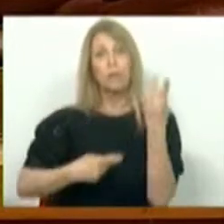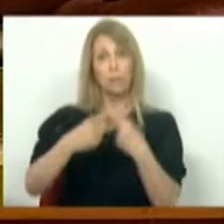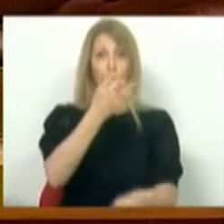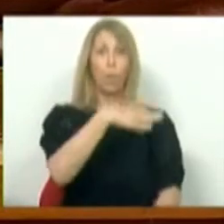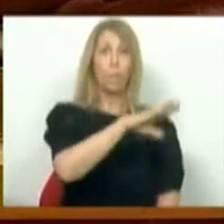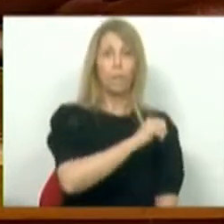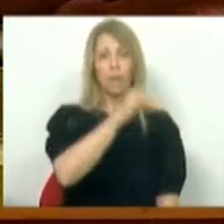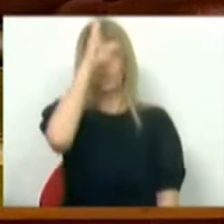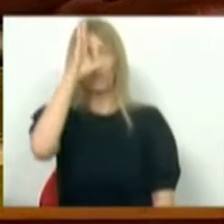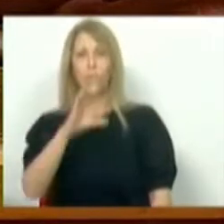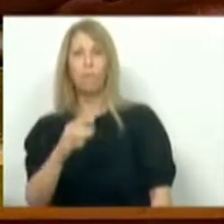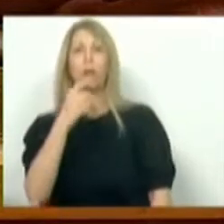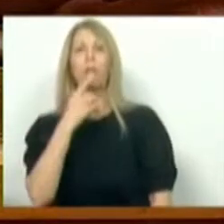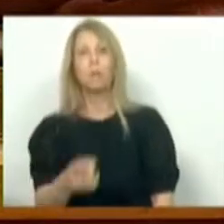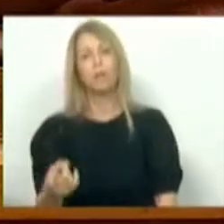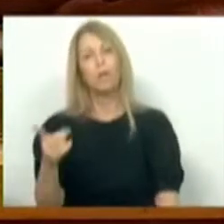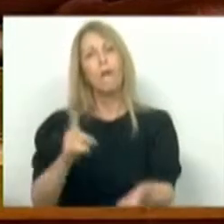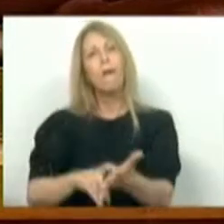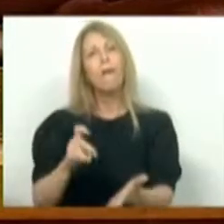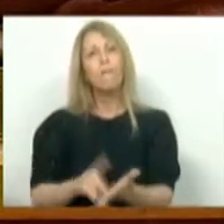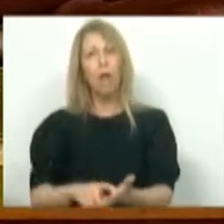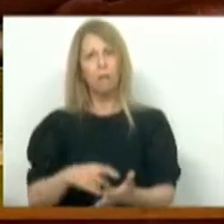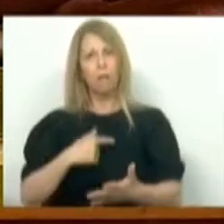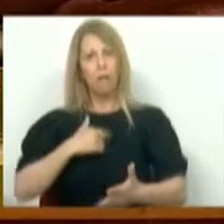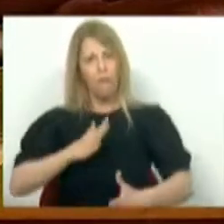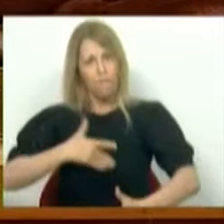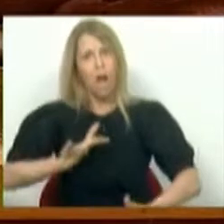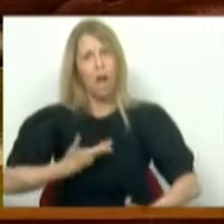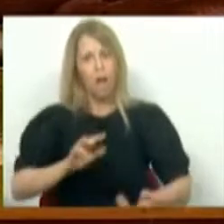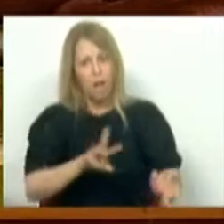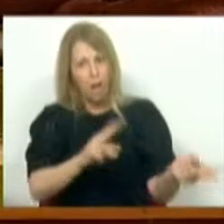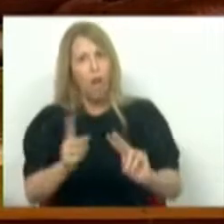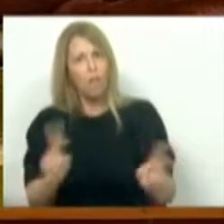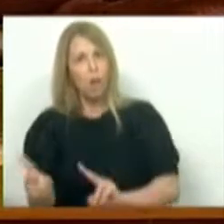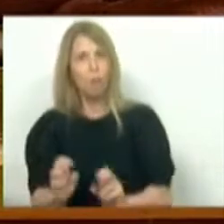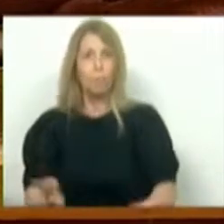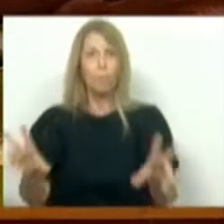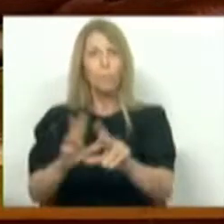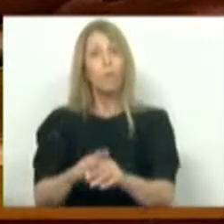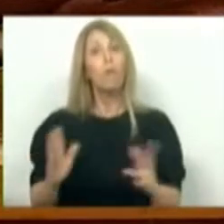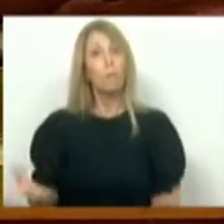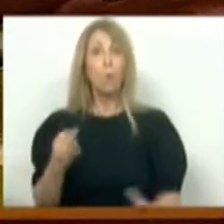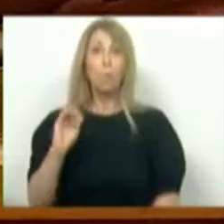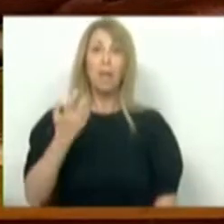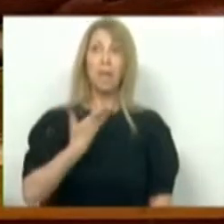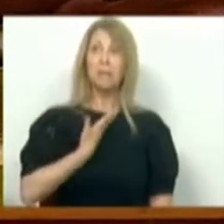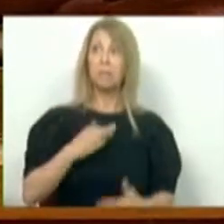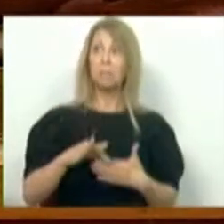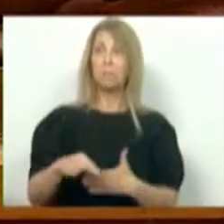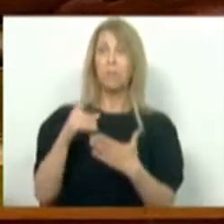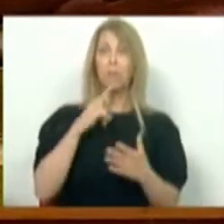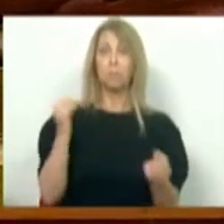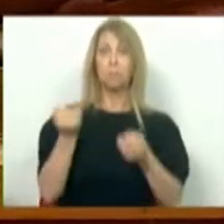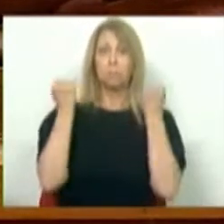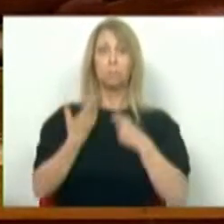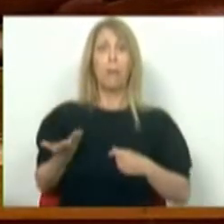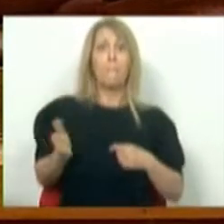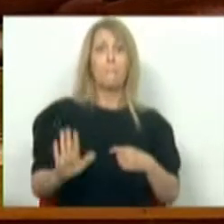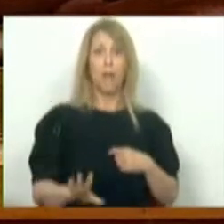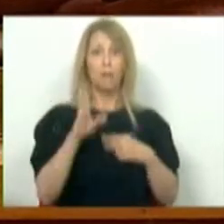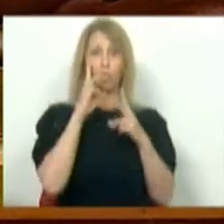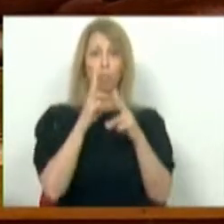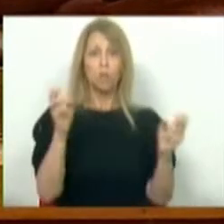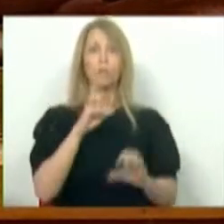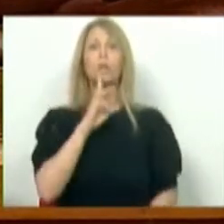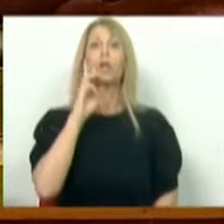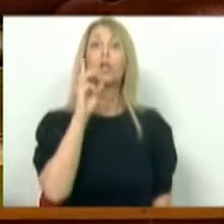que chama de falta de ímpeto reformista, o novo líder do PSD recusa qualquer passo para encontrar respostas amplas